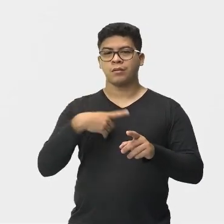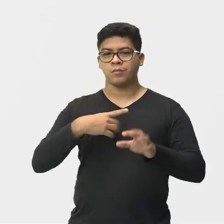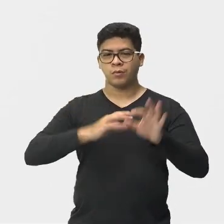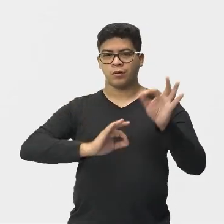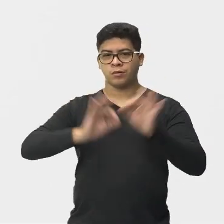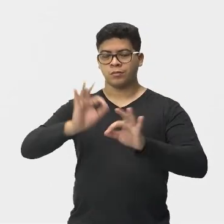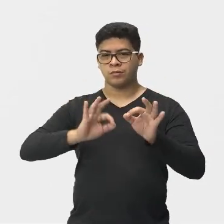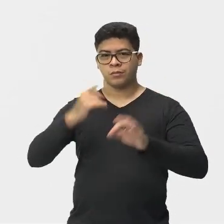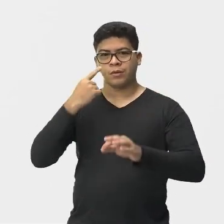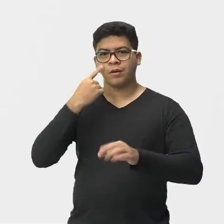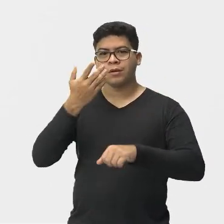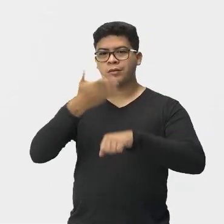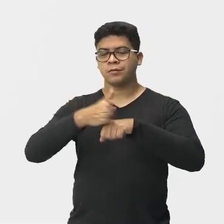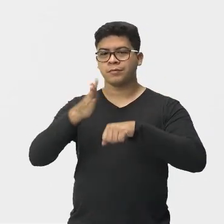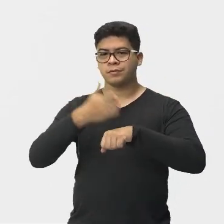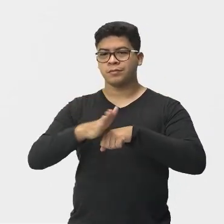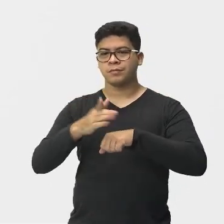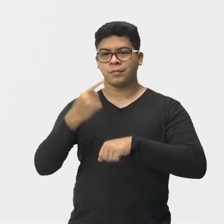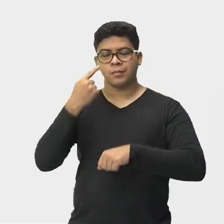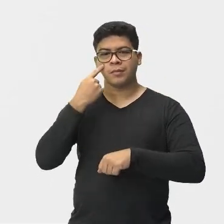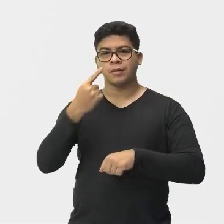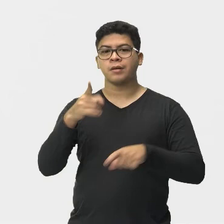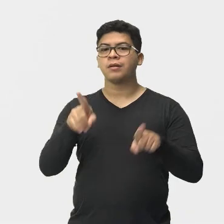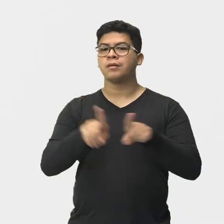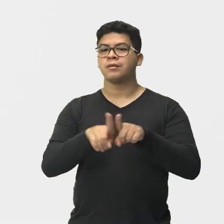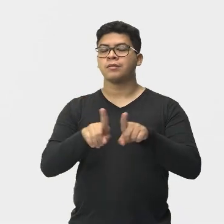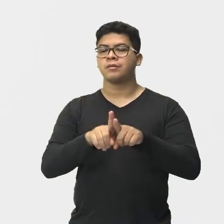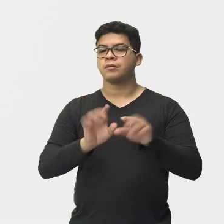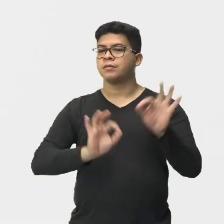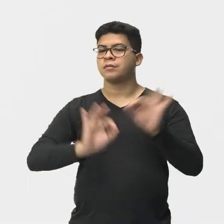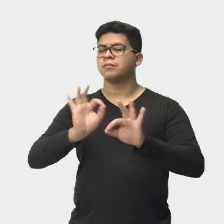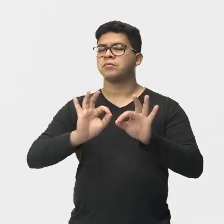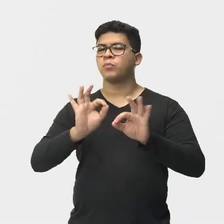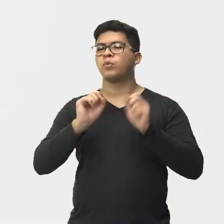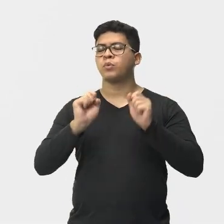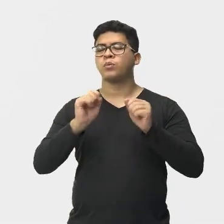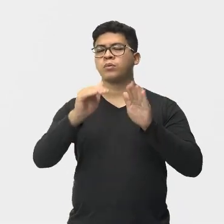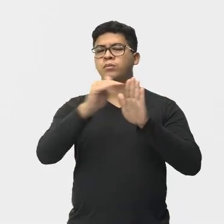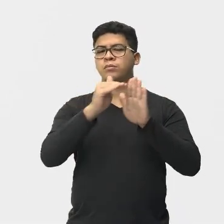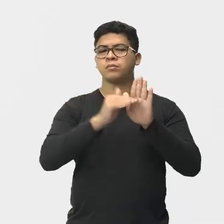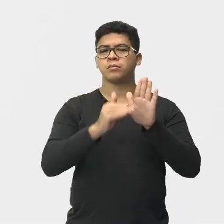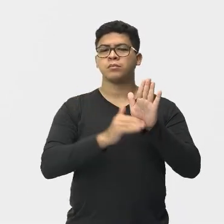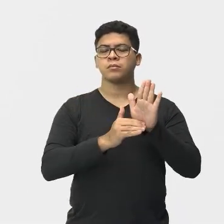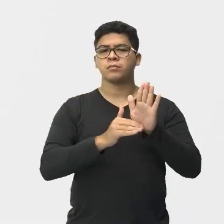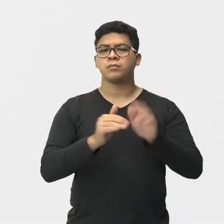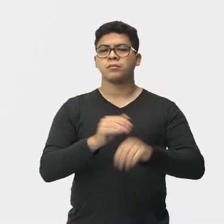praticar, tá bom? E aqui, a que se refere